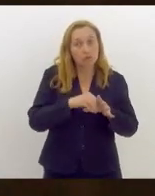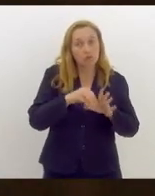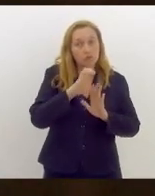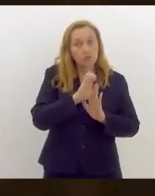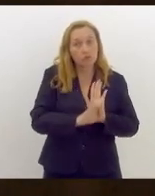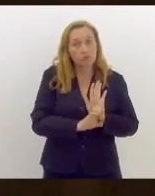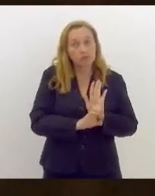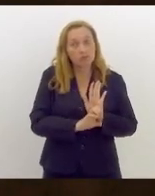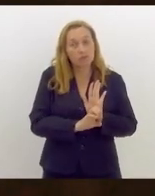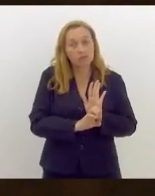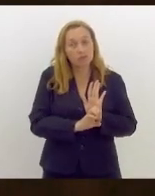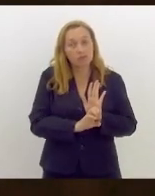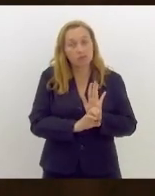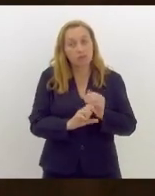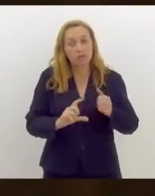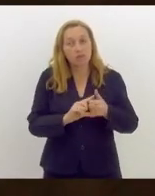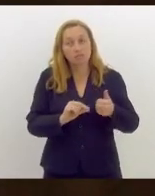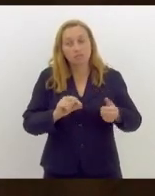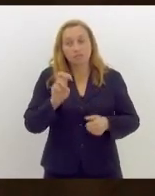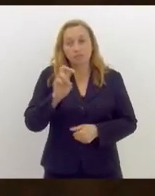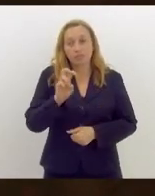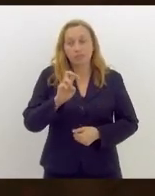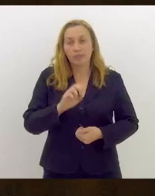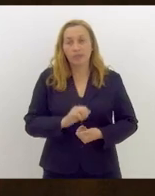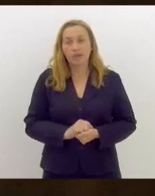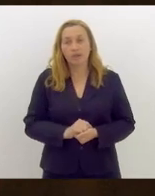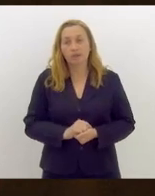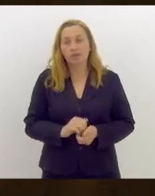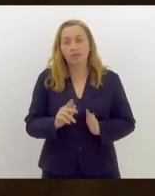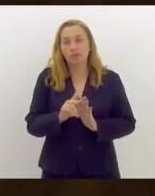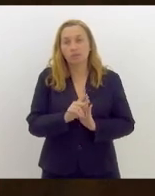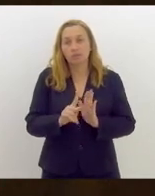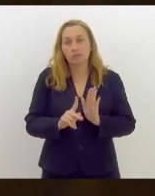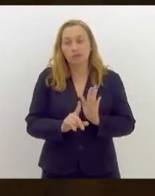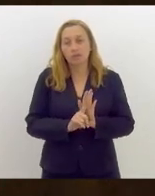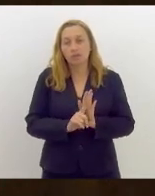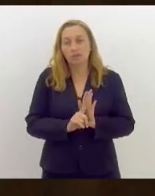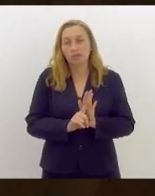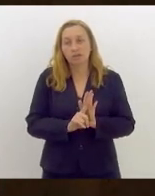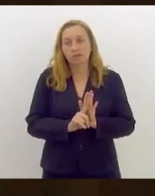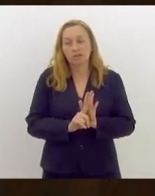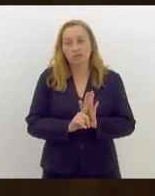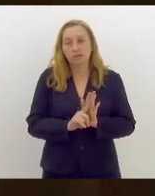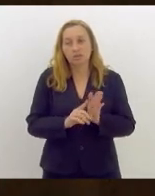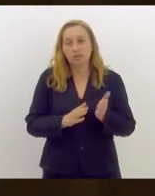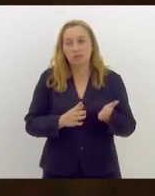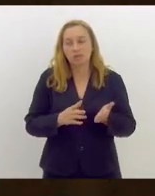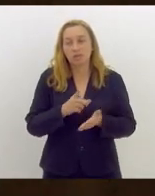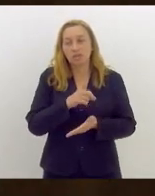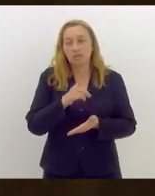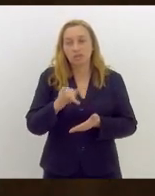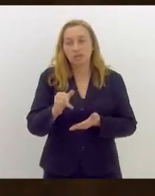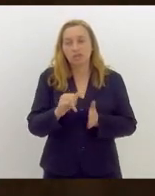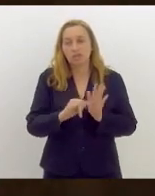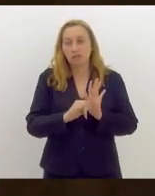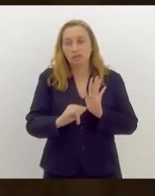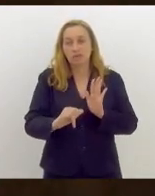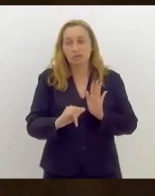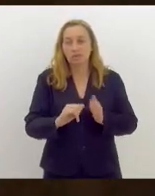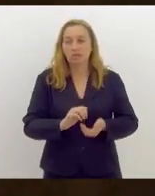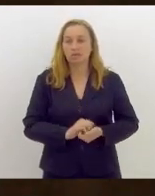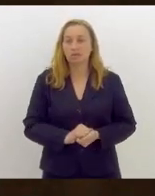Emenda como artigo quinto o projeto Entre vigor na data da sua publicação